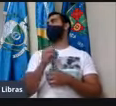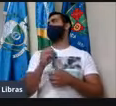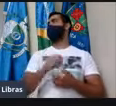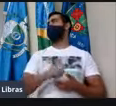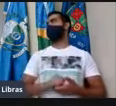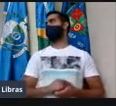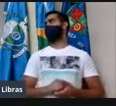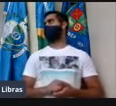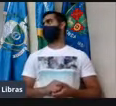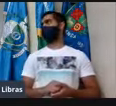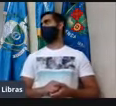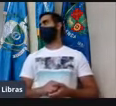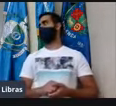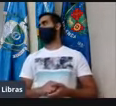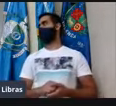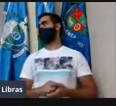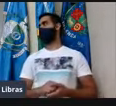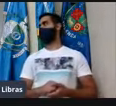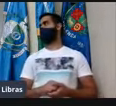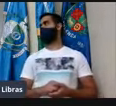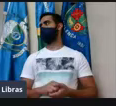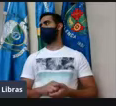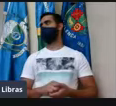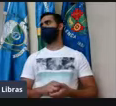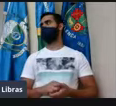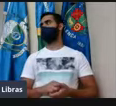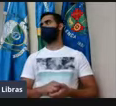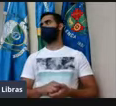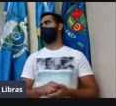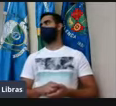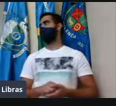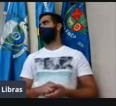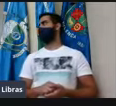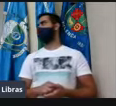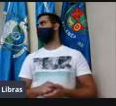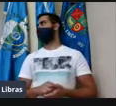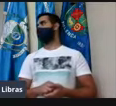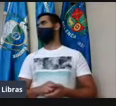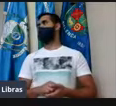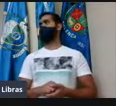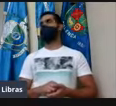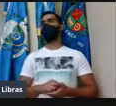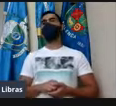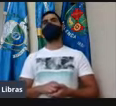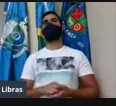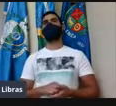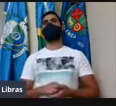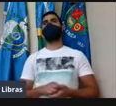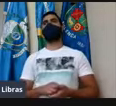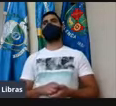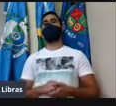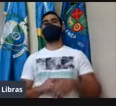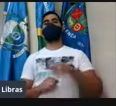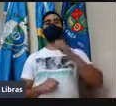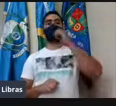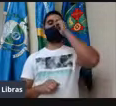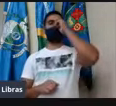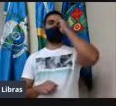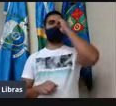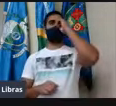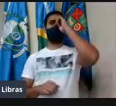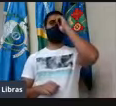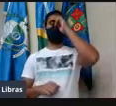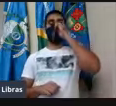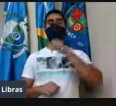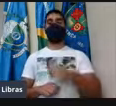13/10/2020 e aprovação da mesma. Ninguém se opondo, aprovada a dispensa da leitura. Que